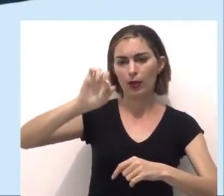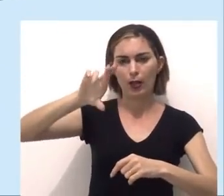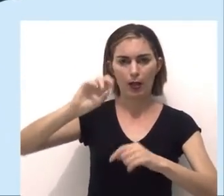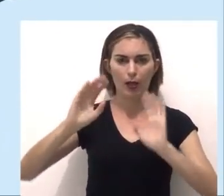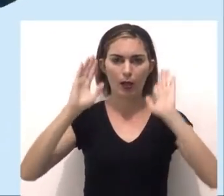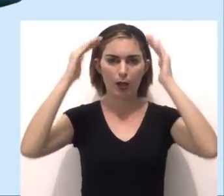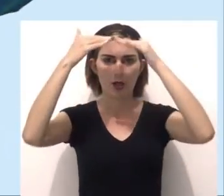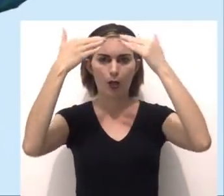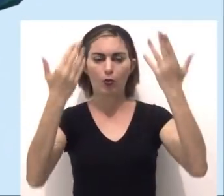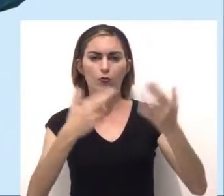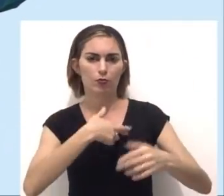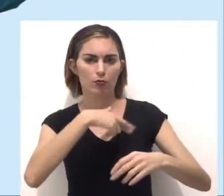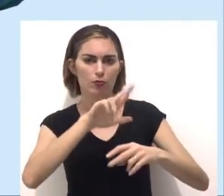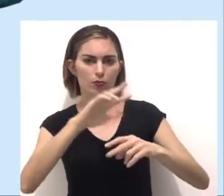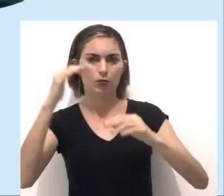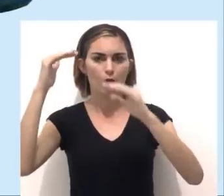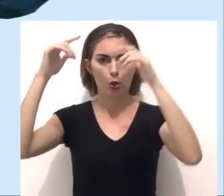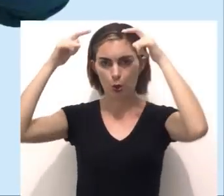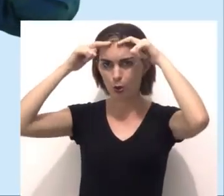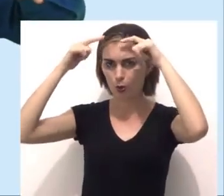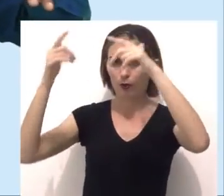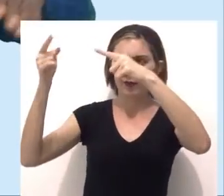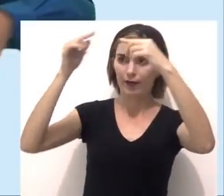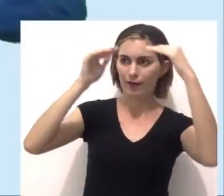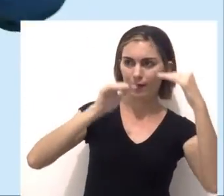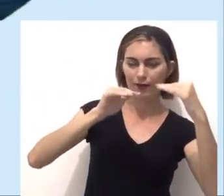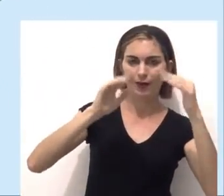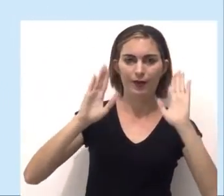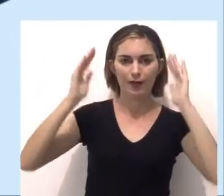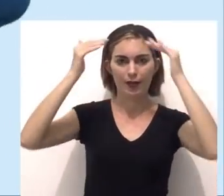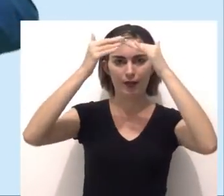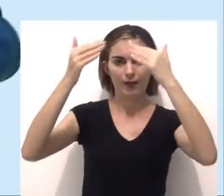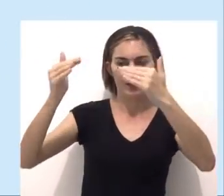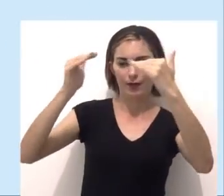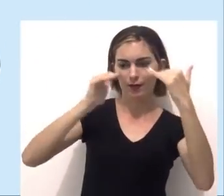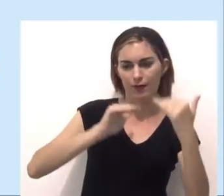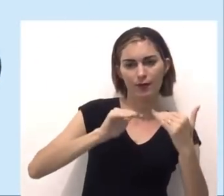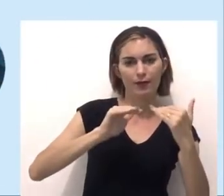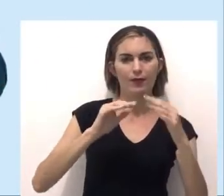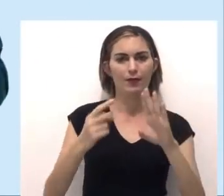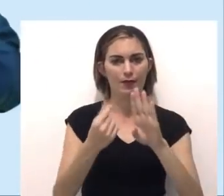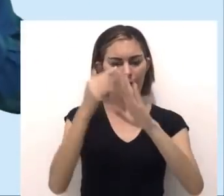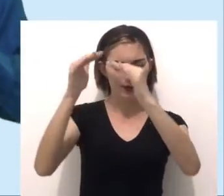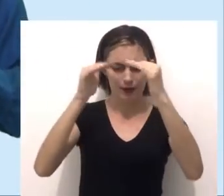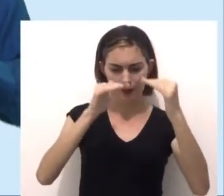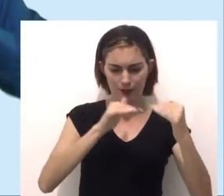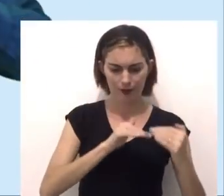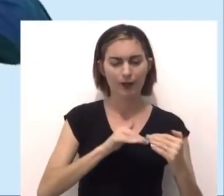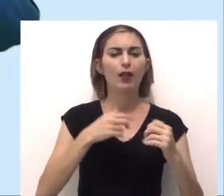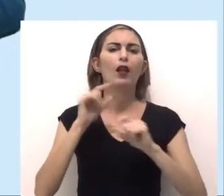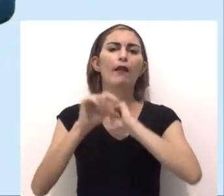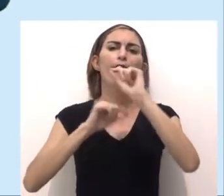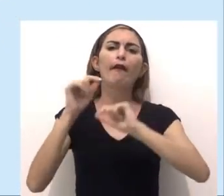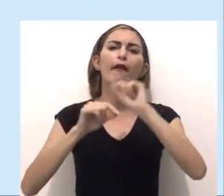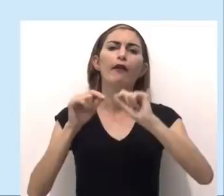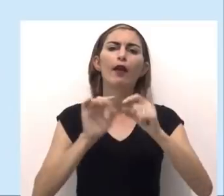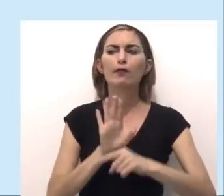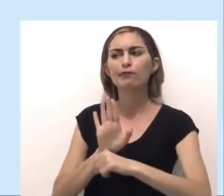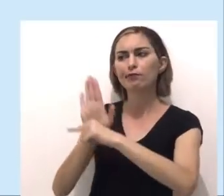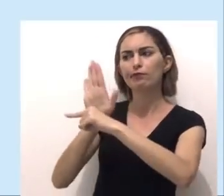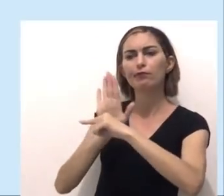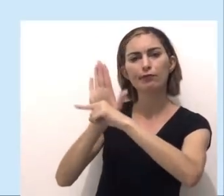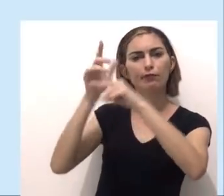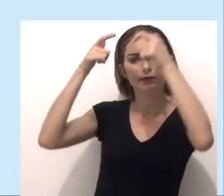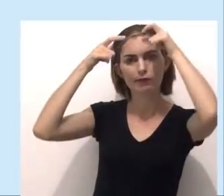clero, nobreza. Embaixo você tinha o quê? A burguesia. Né? Então, quem alimentava o clero e